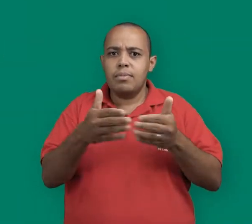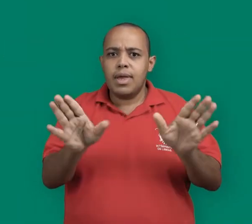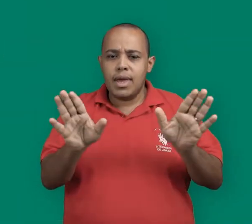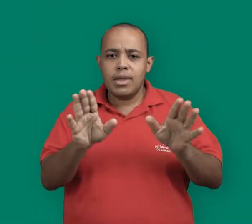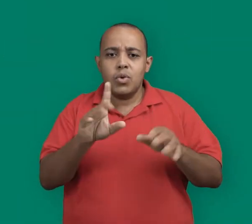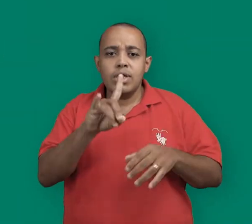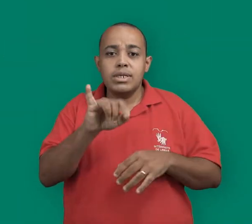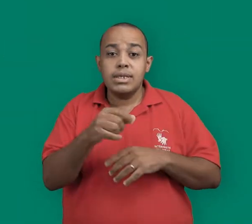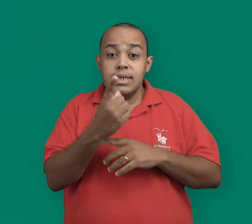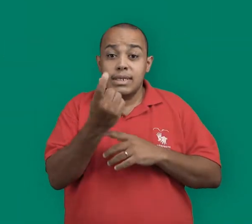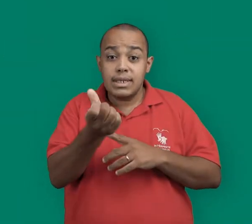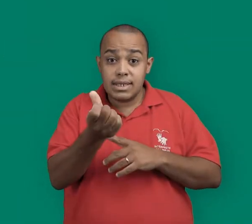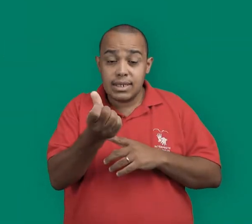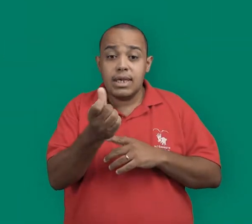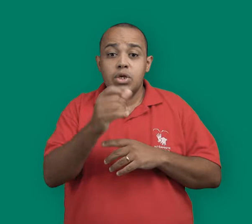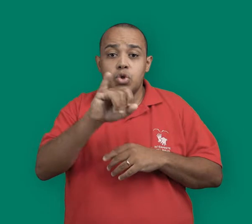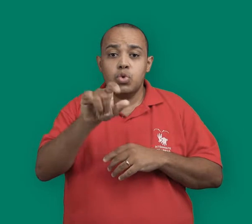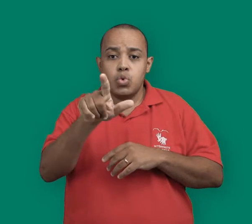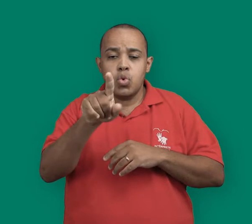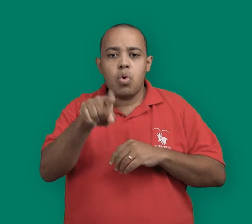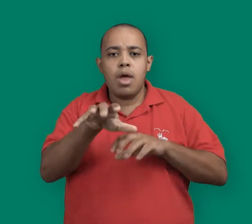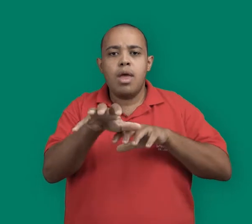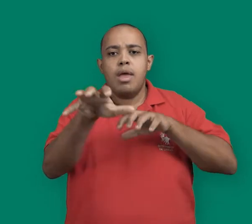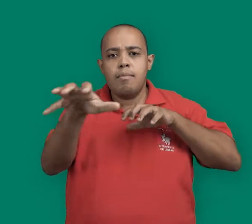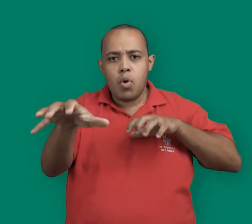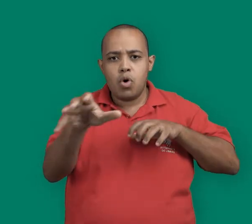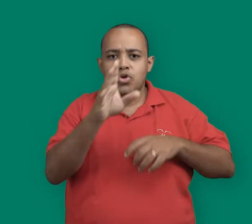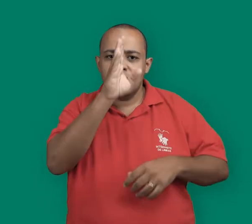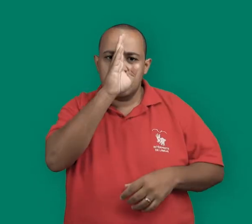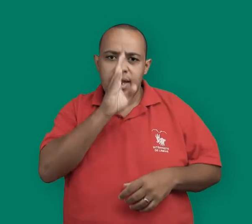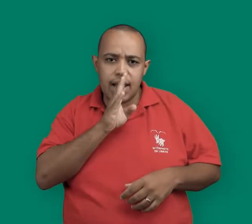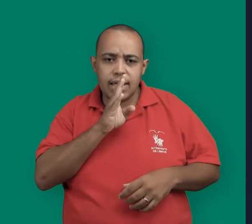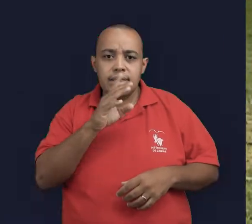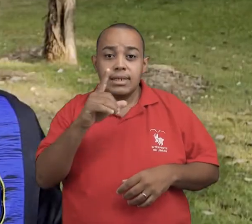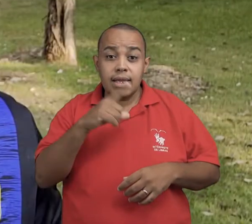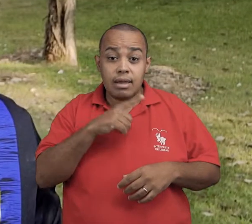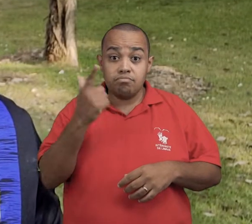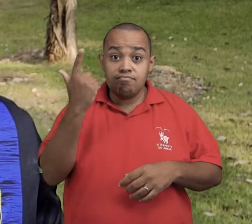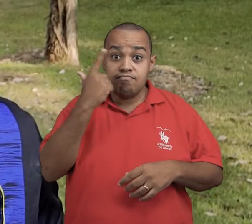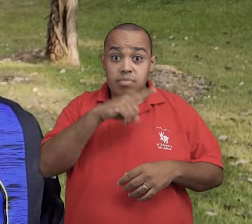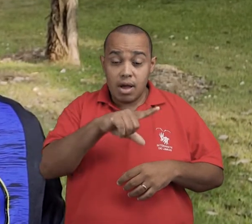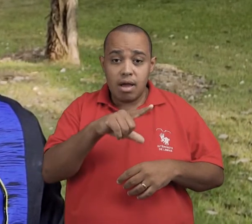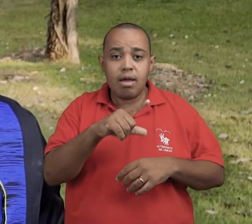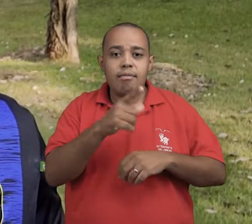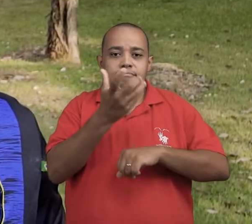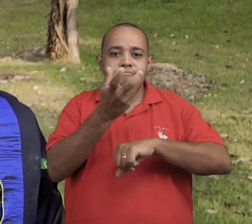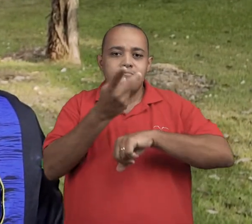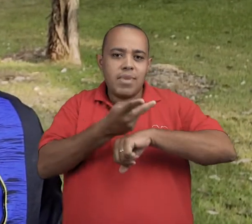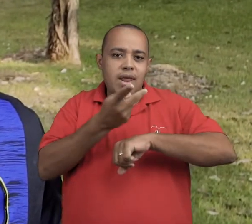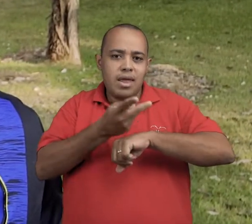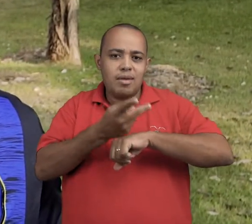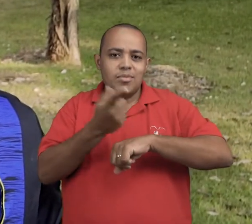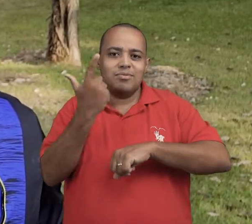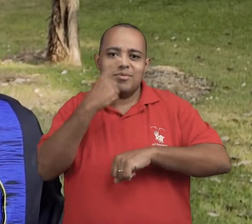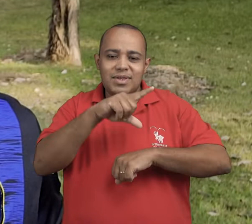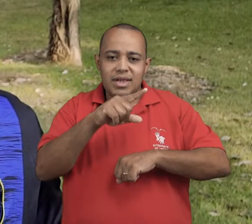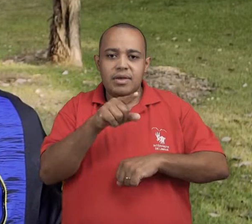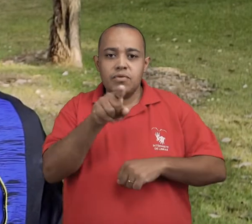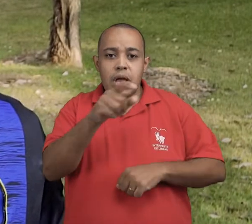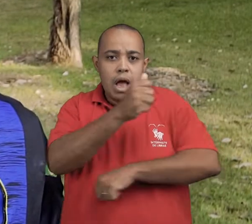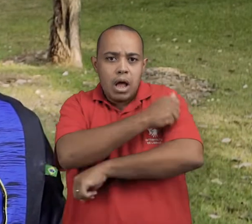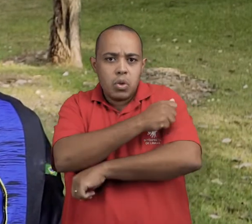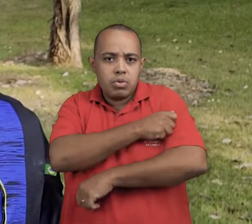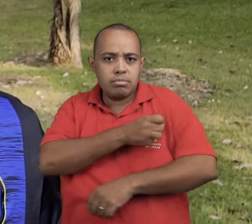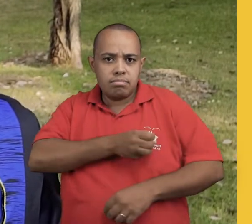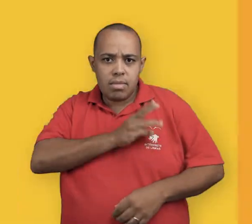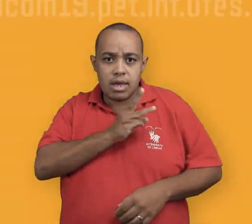dia 16 de julho de forma remota e gratuita, com premiação para a equipe vencedora. Alunos do ensino médio, técnico ou superior interessados